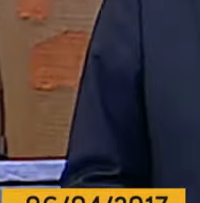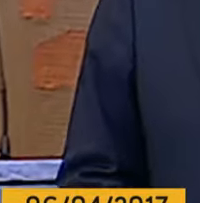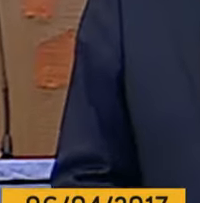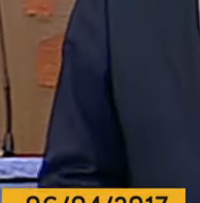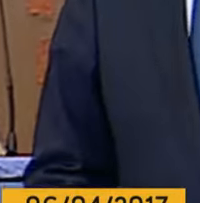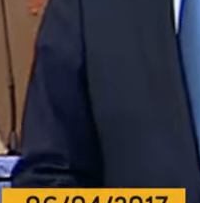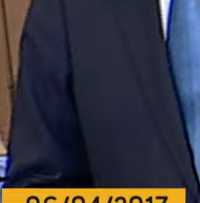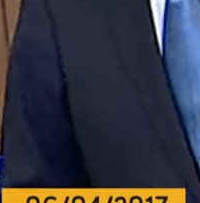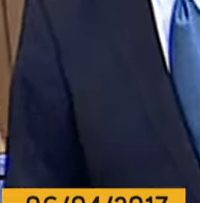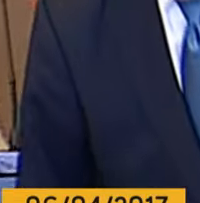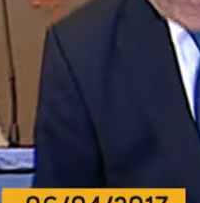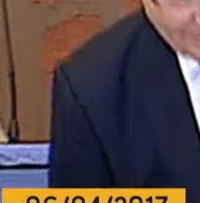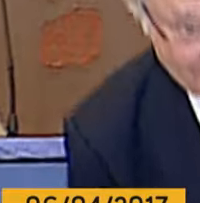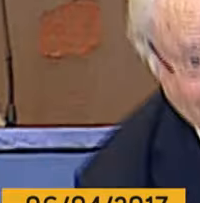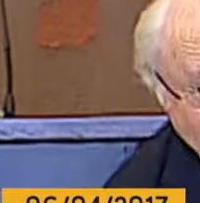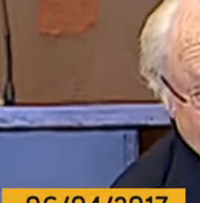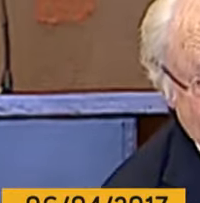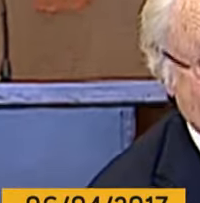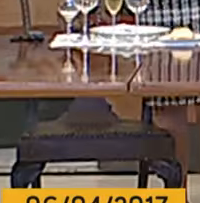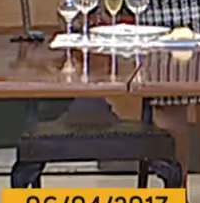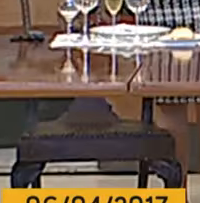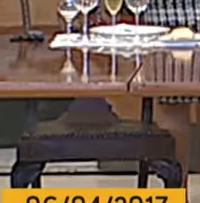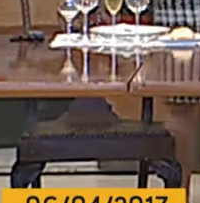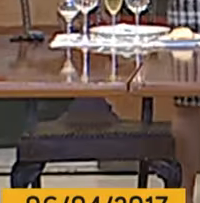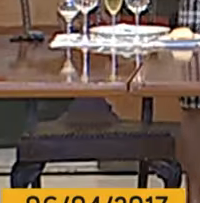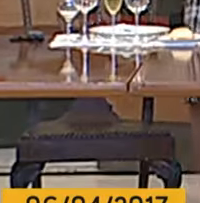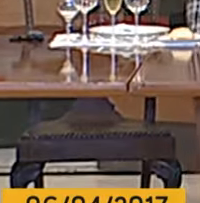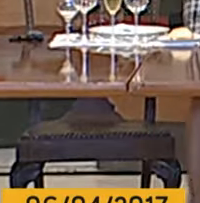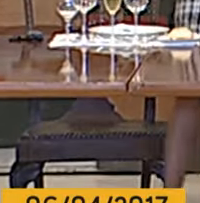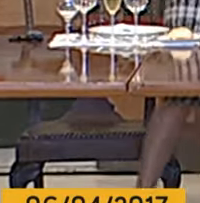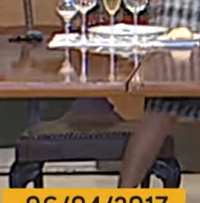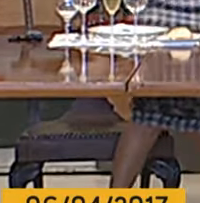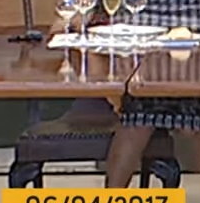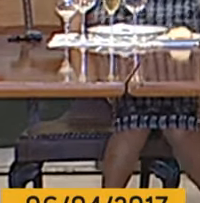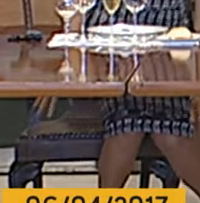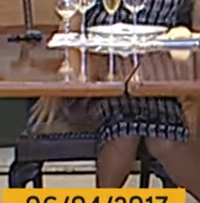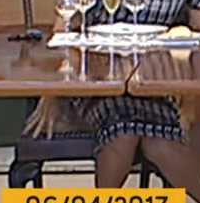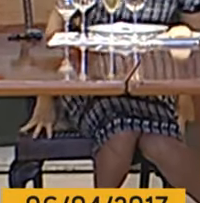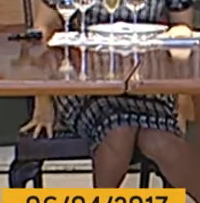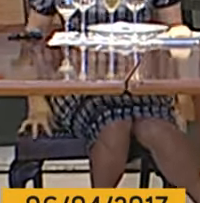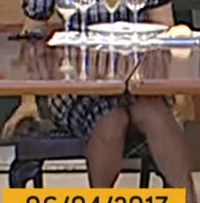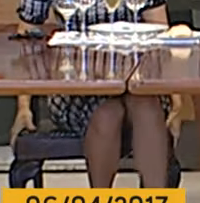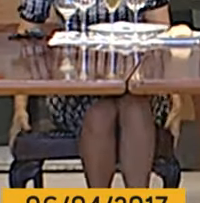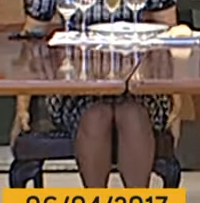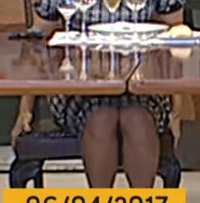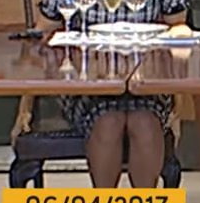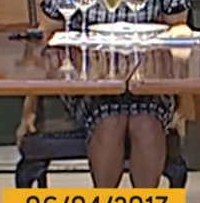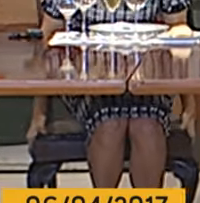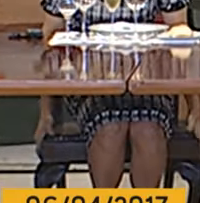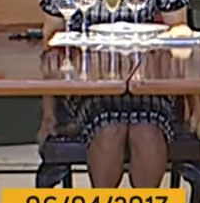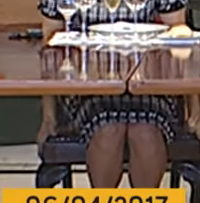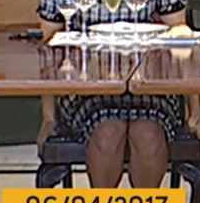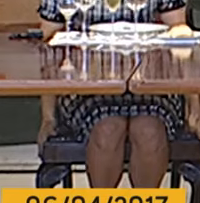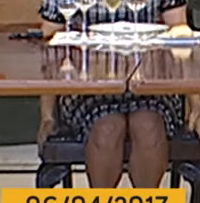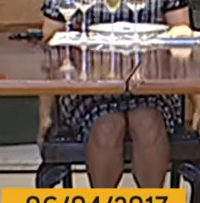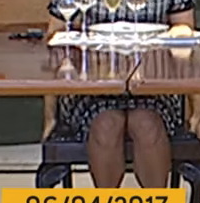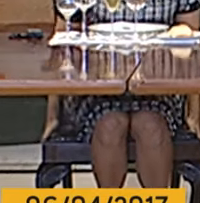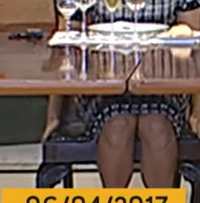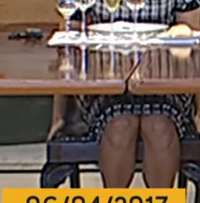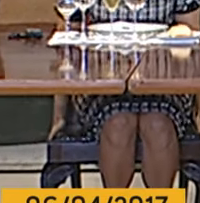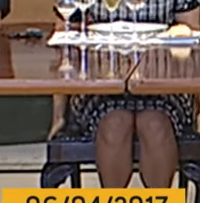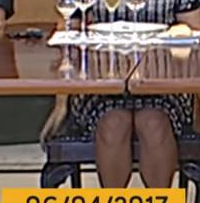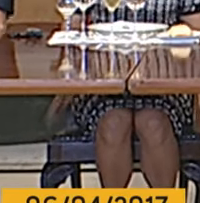Esse é um almoço oferecido pelo governo brasileiro ao rei e à rainha da Suécia, que estão em visita aqui ao